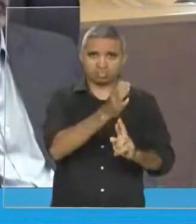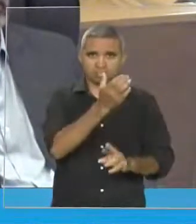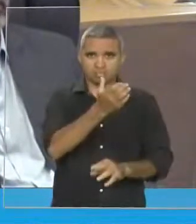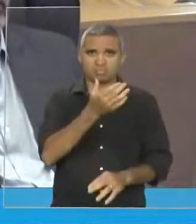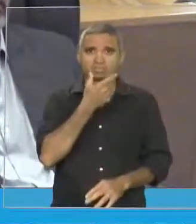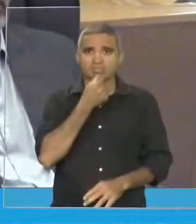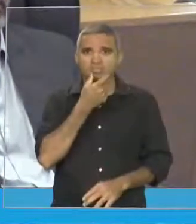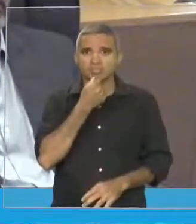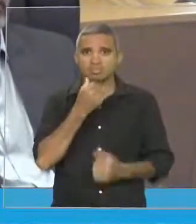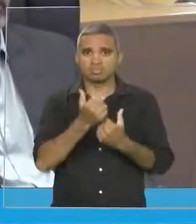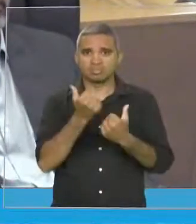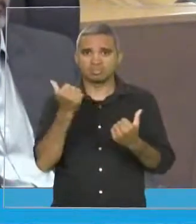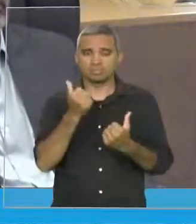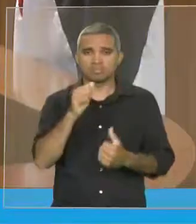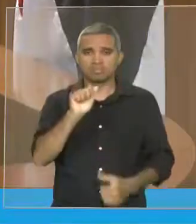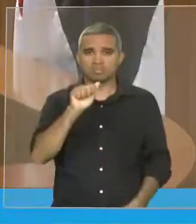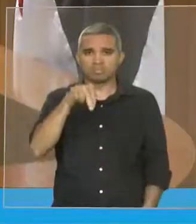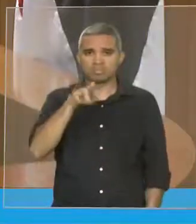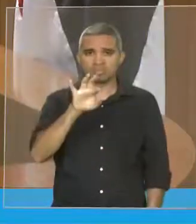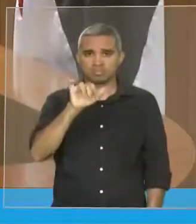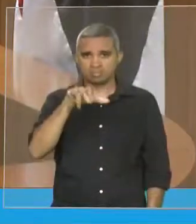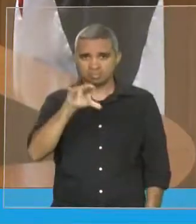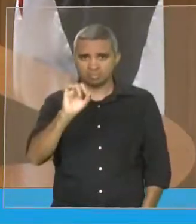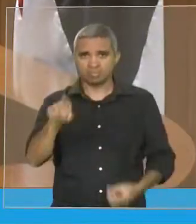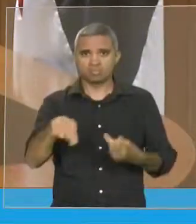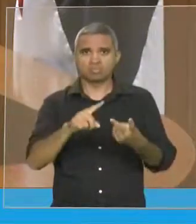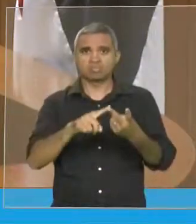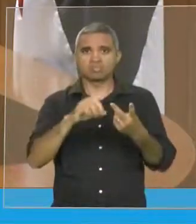conselheiro substituto Antônio Blackout, e o Tribunal de Contas da Bahia.